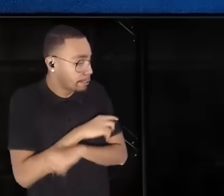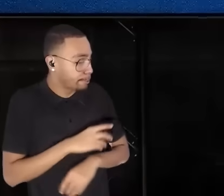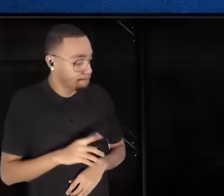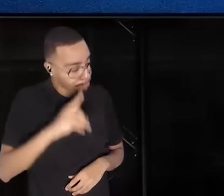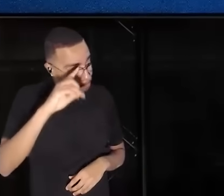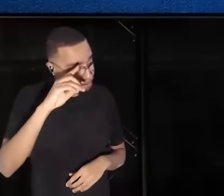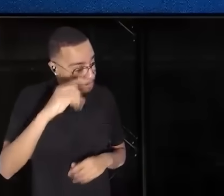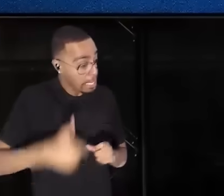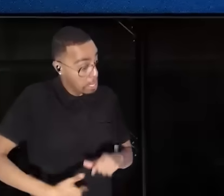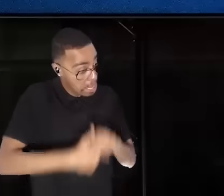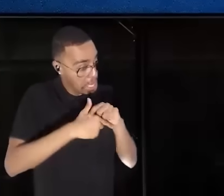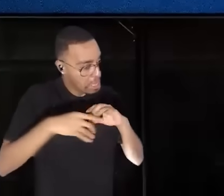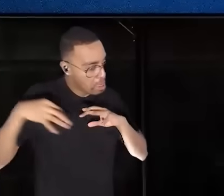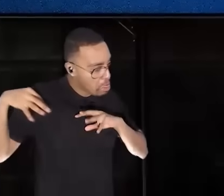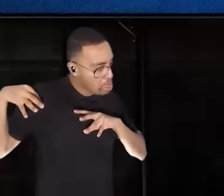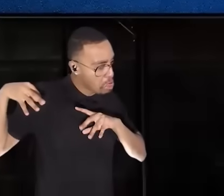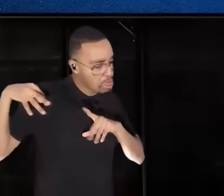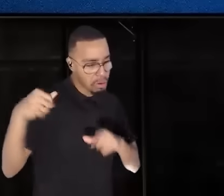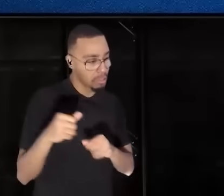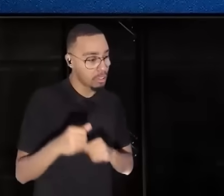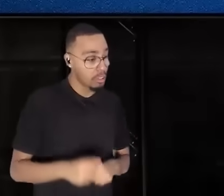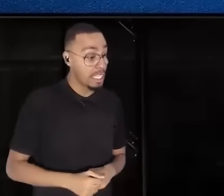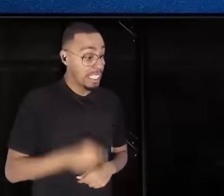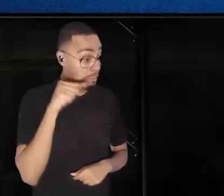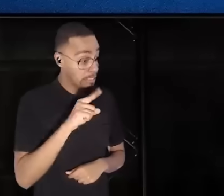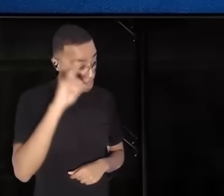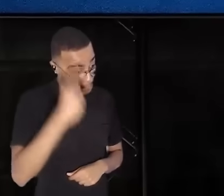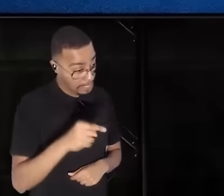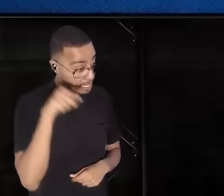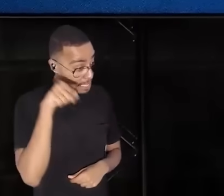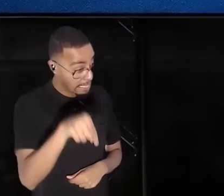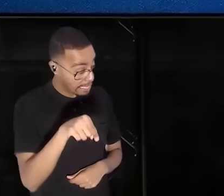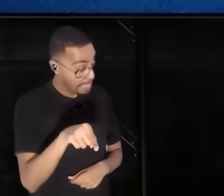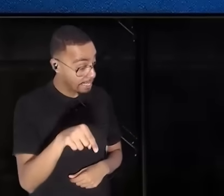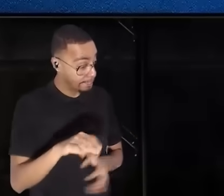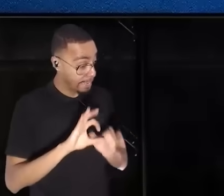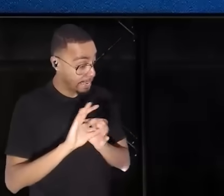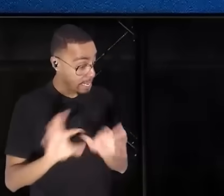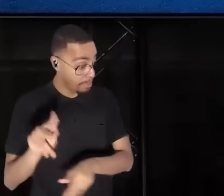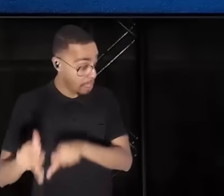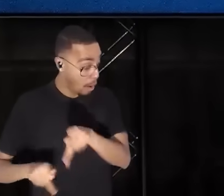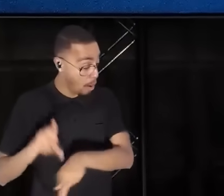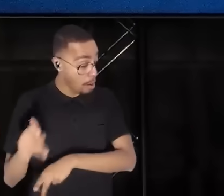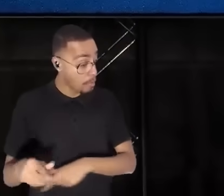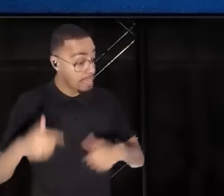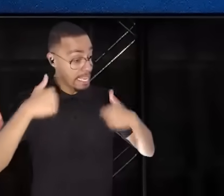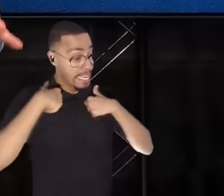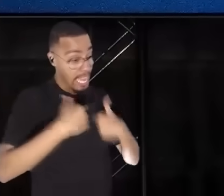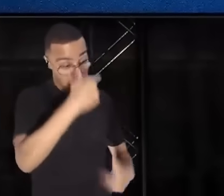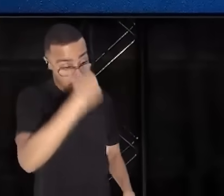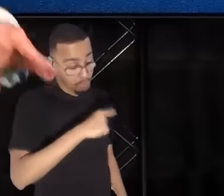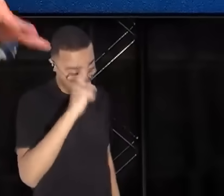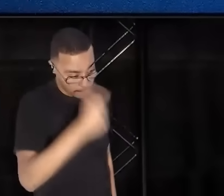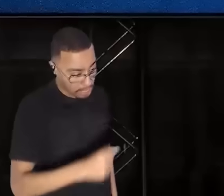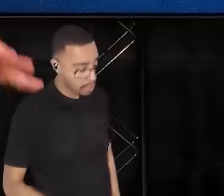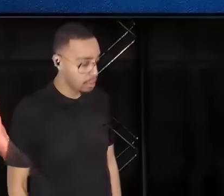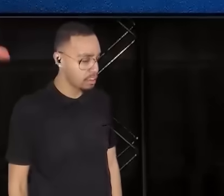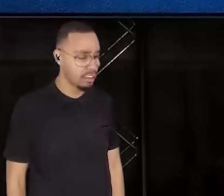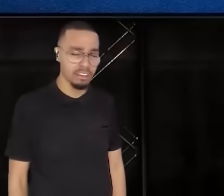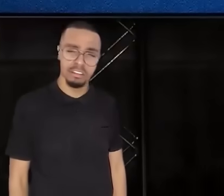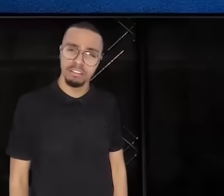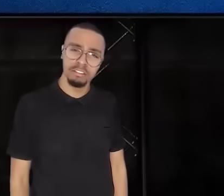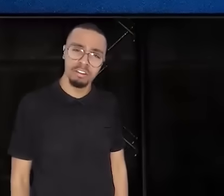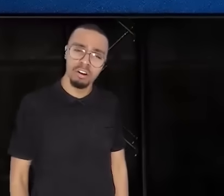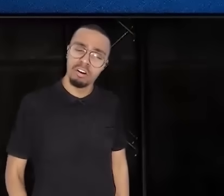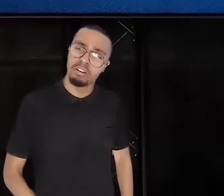dizer que o eu sou mandou você libertar uma nação escrava que está aí há